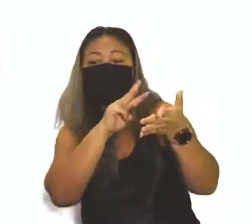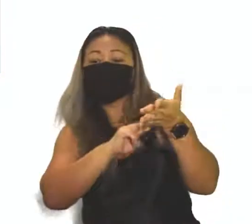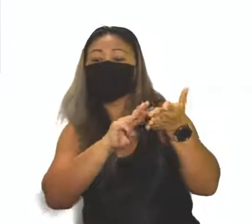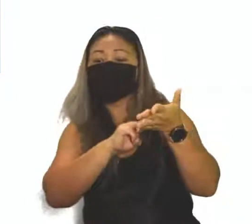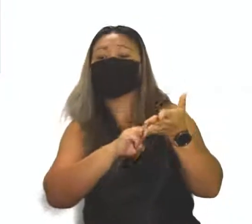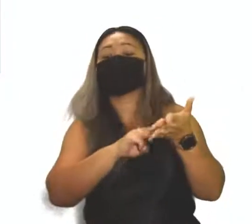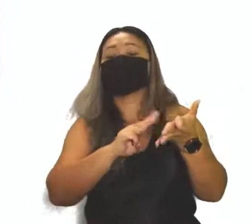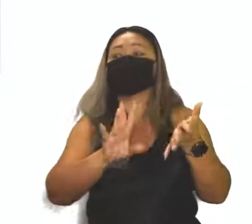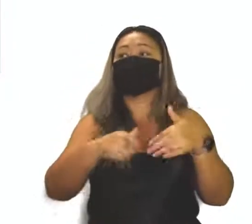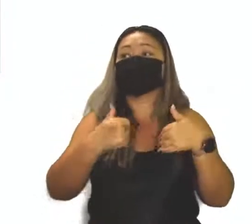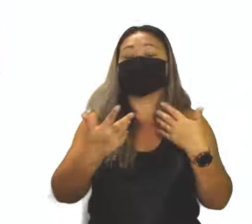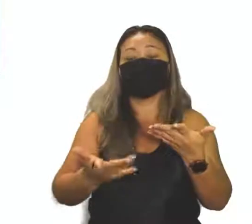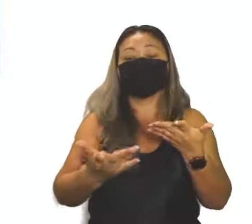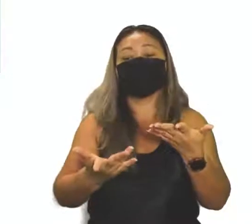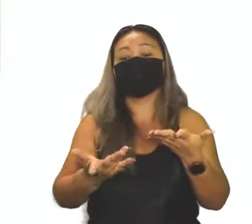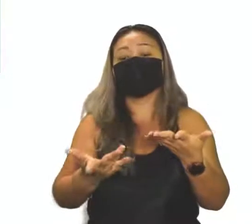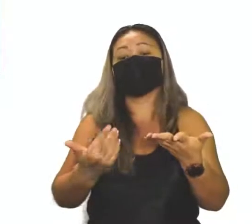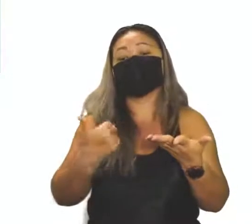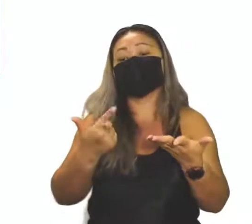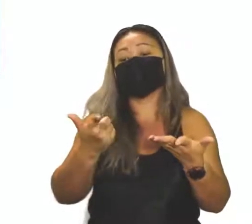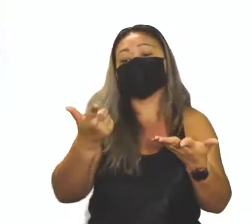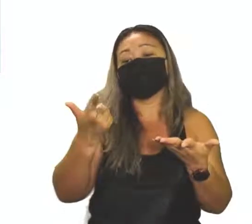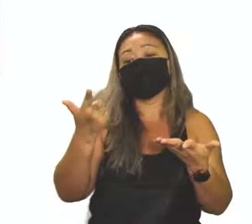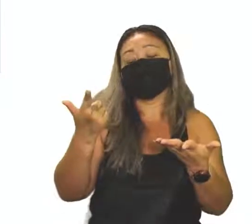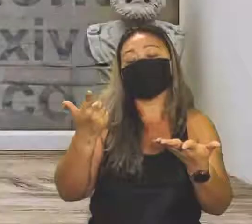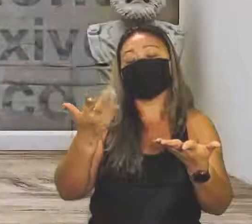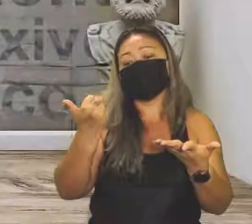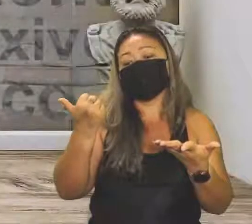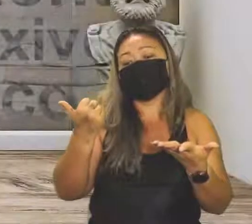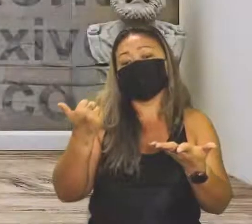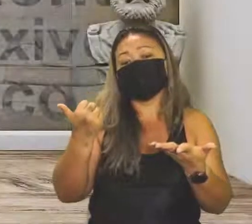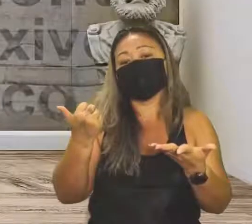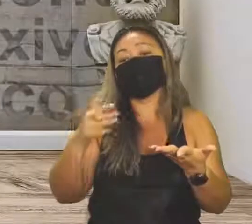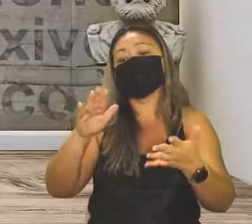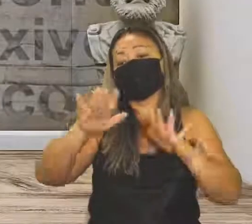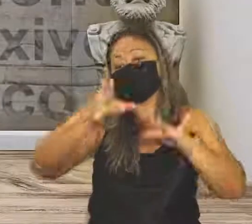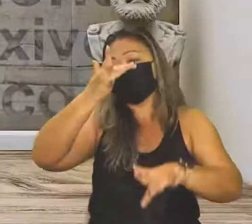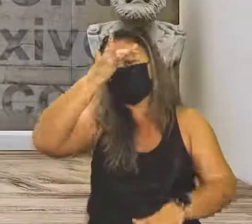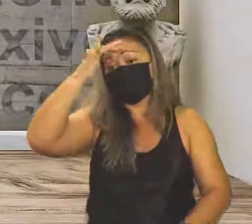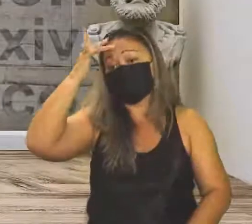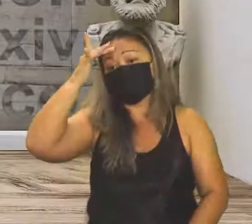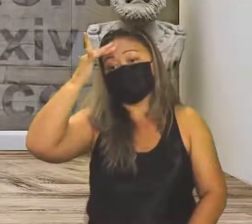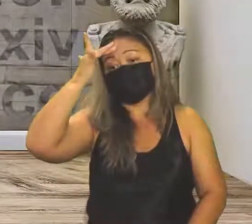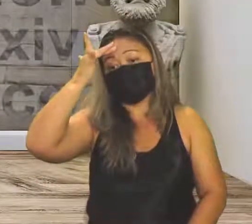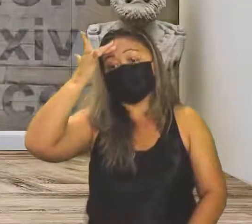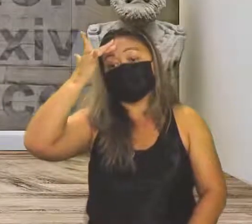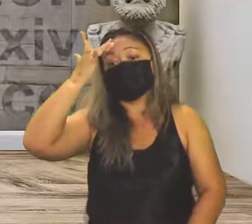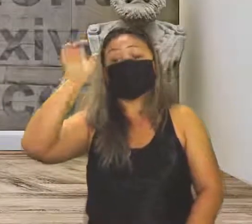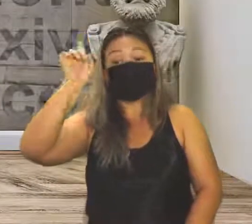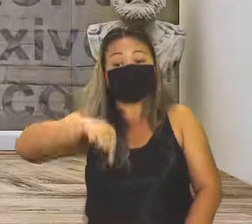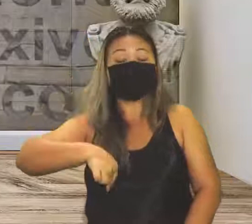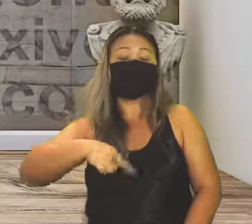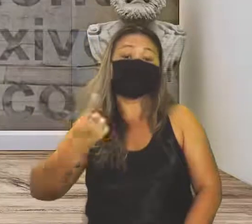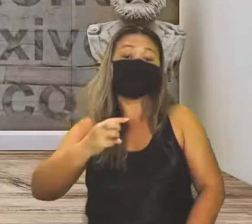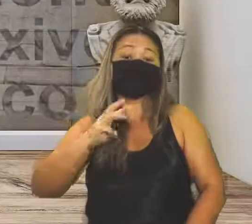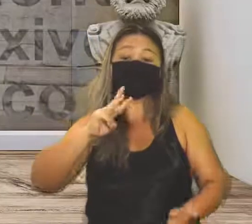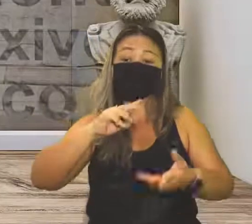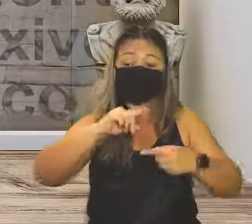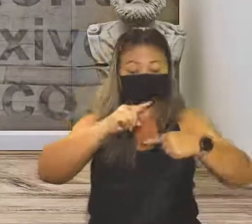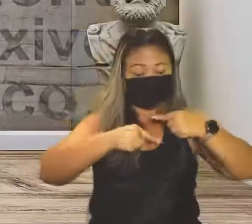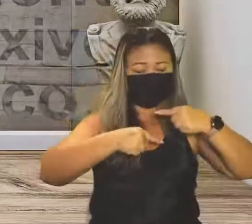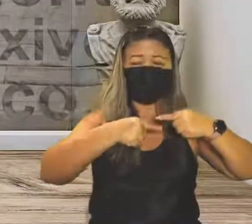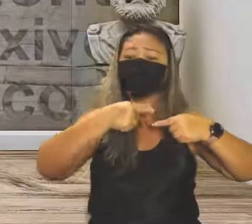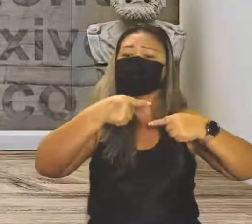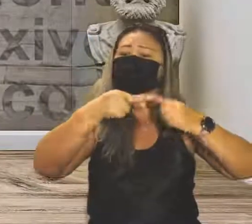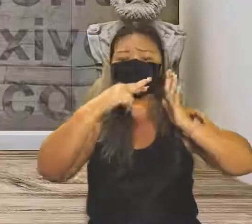Tem muita gente, veja bem aqui, ó. Tem muita gente que é metódico. O que é o metódico?